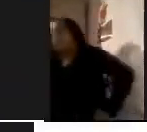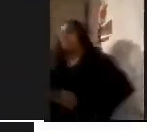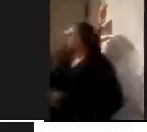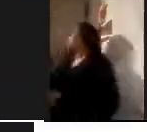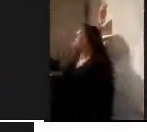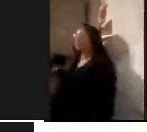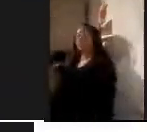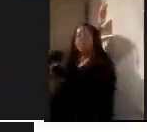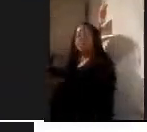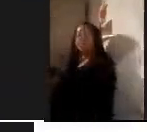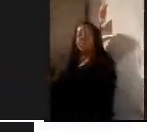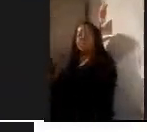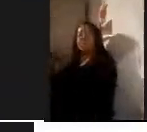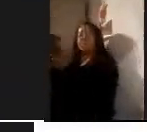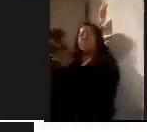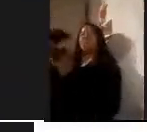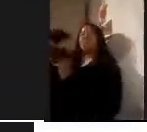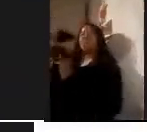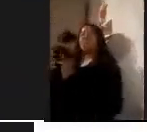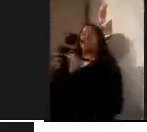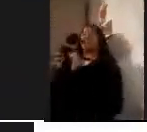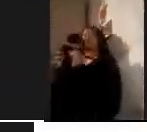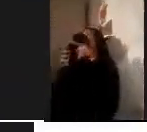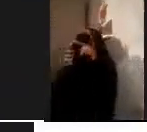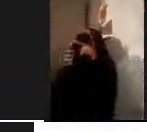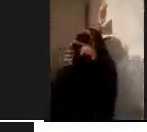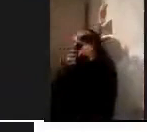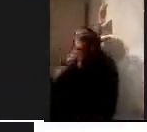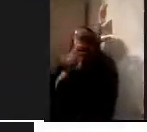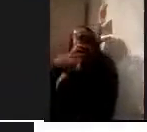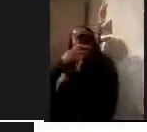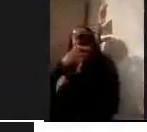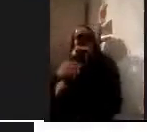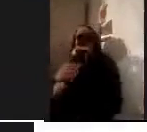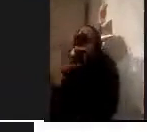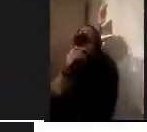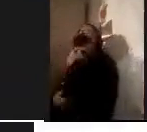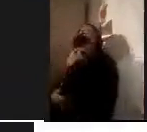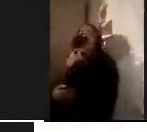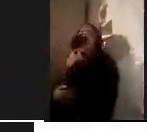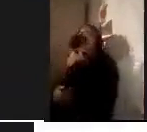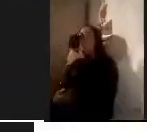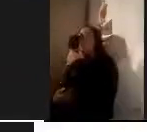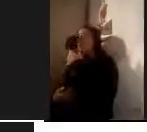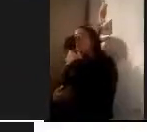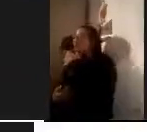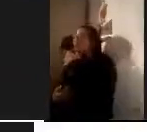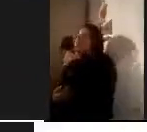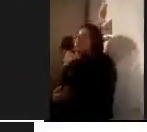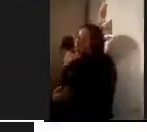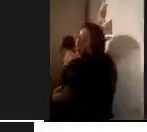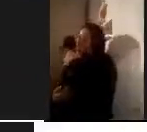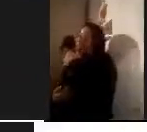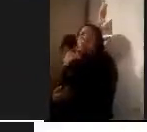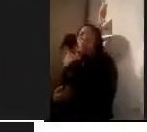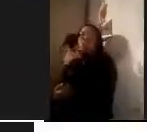da mama quando foi amamentar e teve que se auto fazer a massagem para descer melhor o leite.